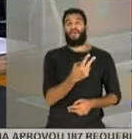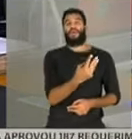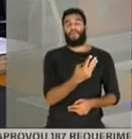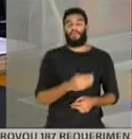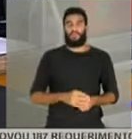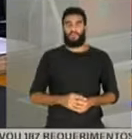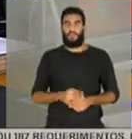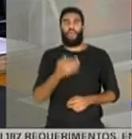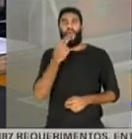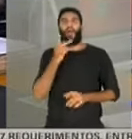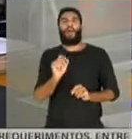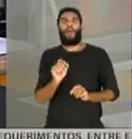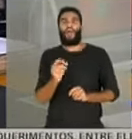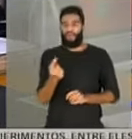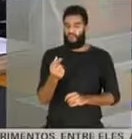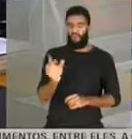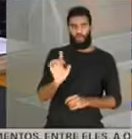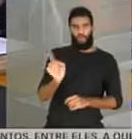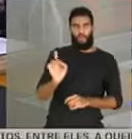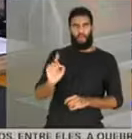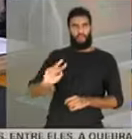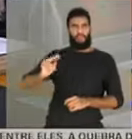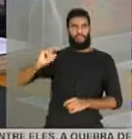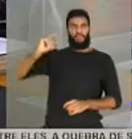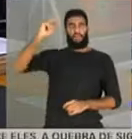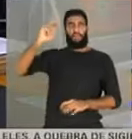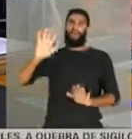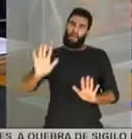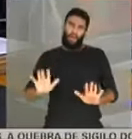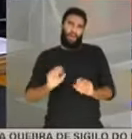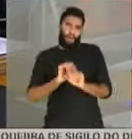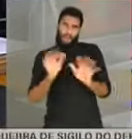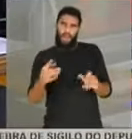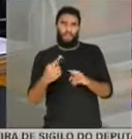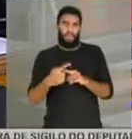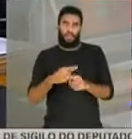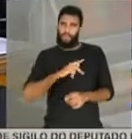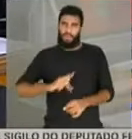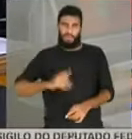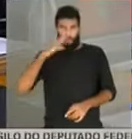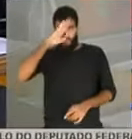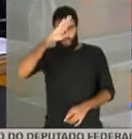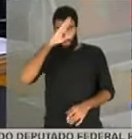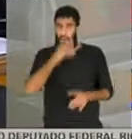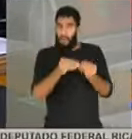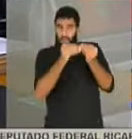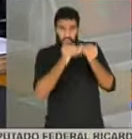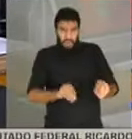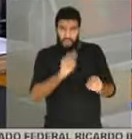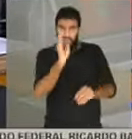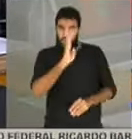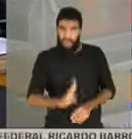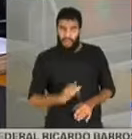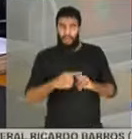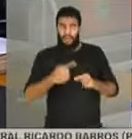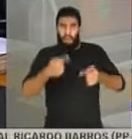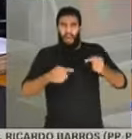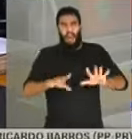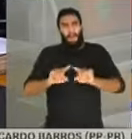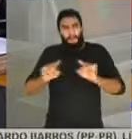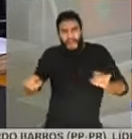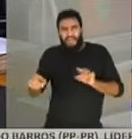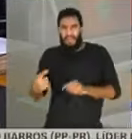do dólar. Tá danado, eu sei que o dólar aumentou muito, Bolsonaro desgraçou o Brasil com essa política dele, mas